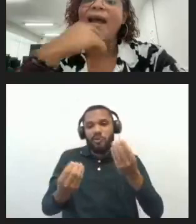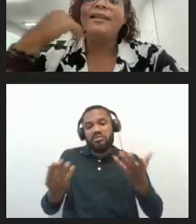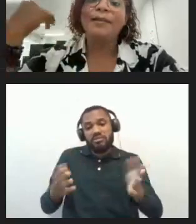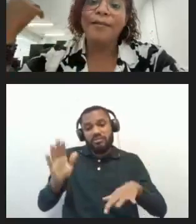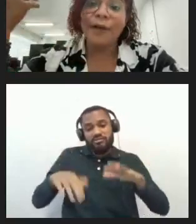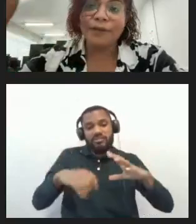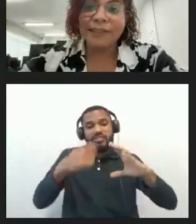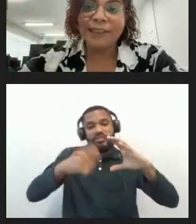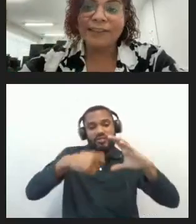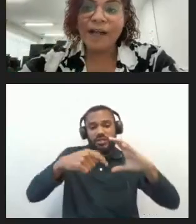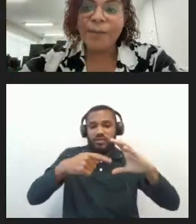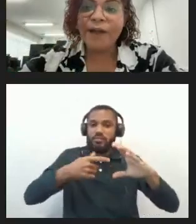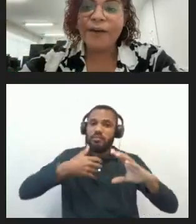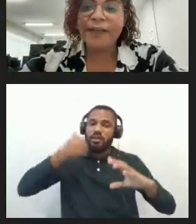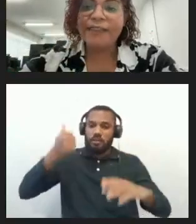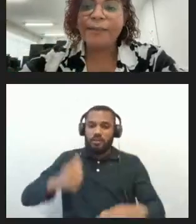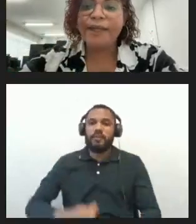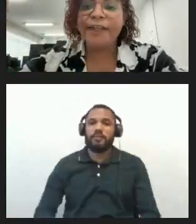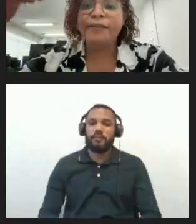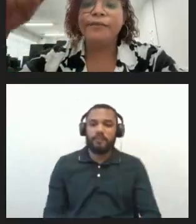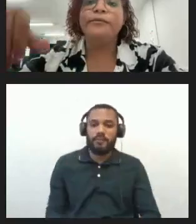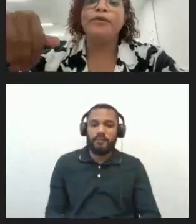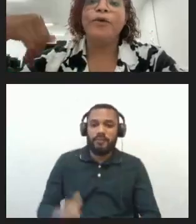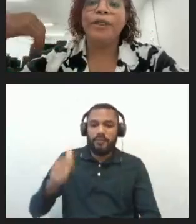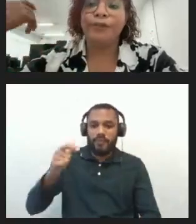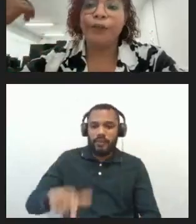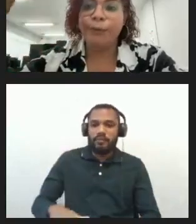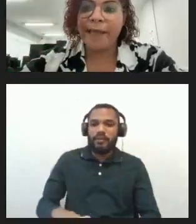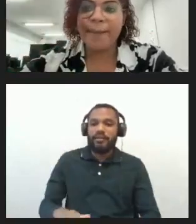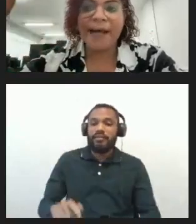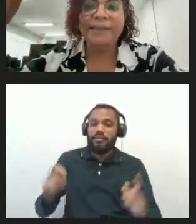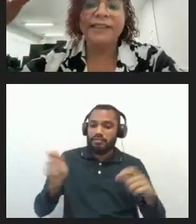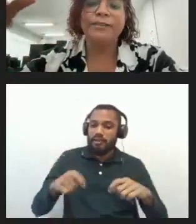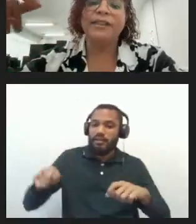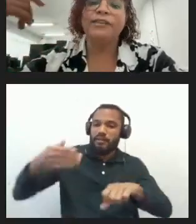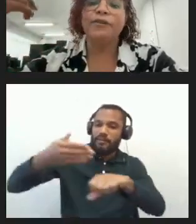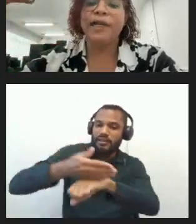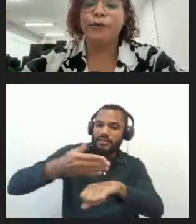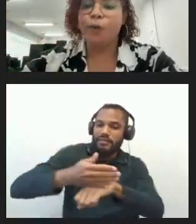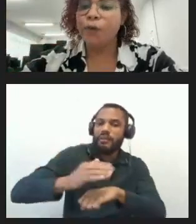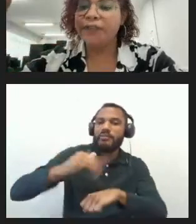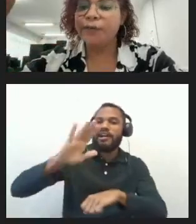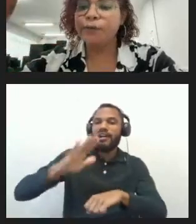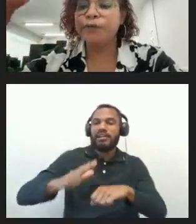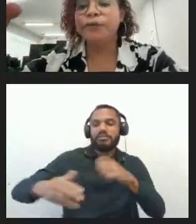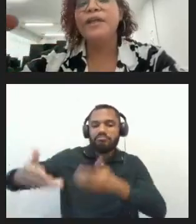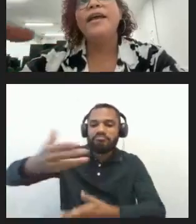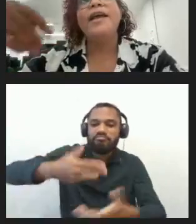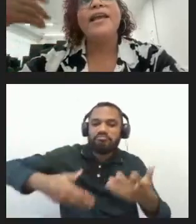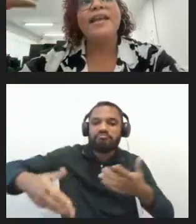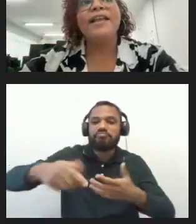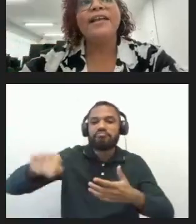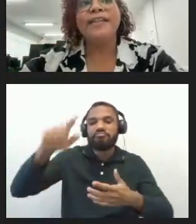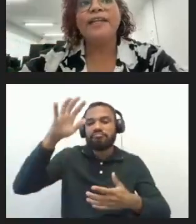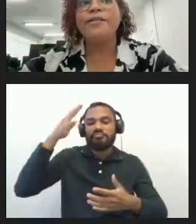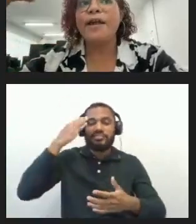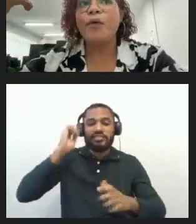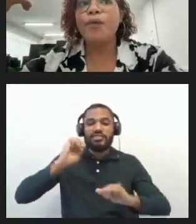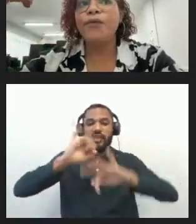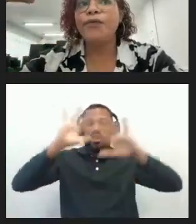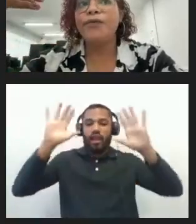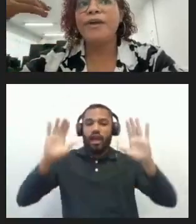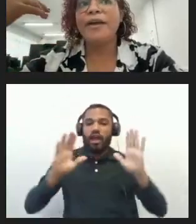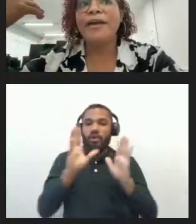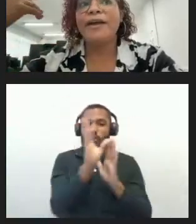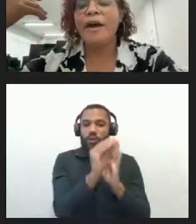interessantes. Também consegue dar um maior engajamento, contribuindo para o debate e assimilação do conteúdo, e ainda